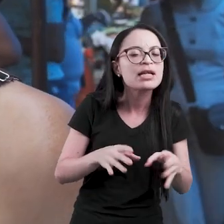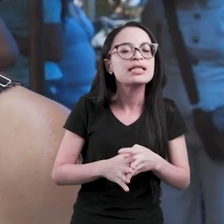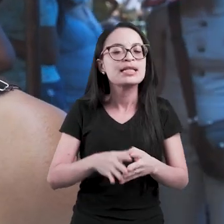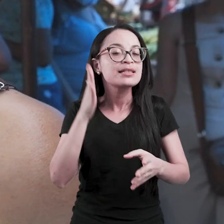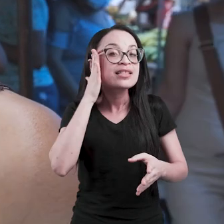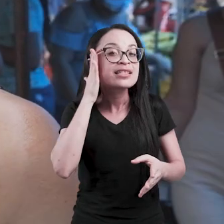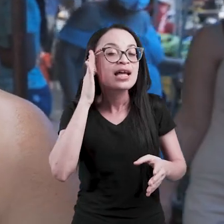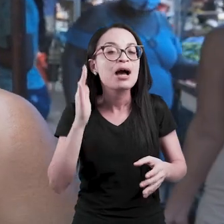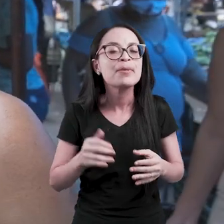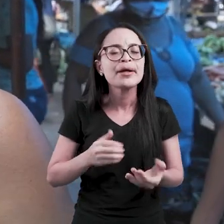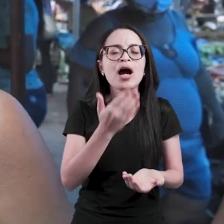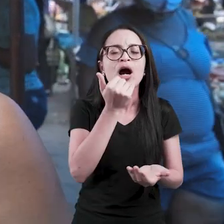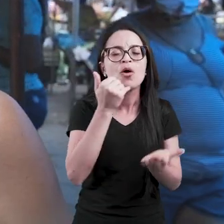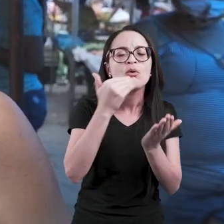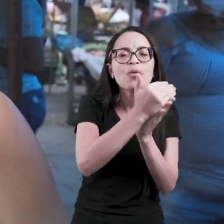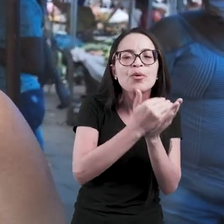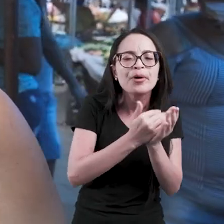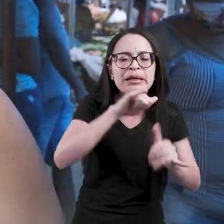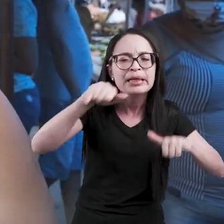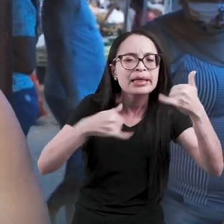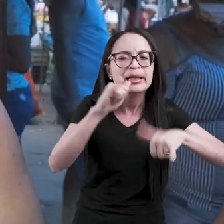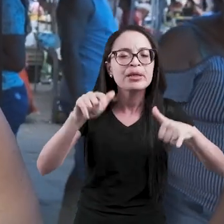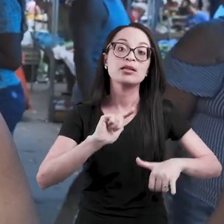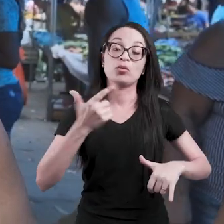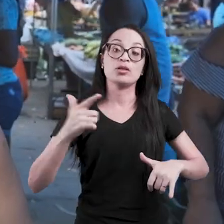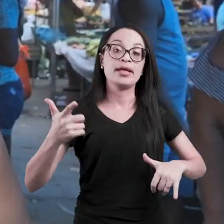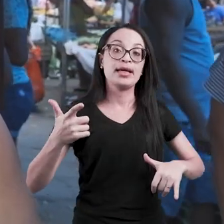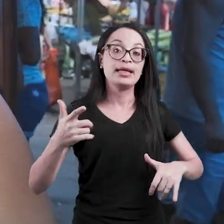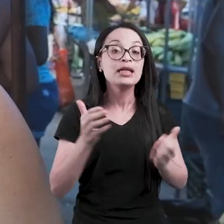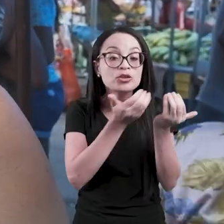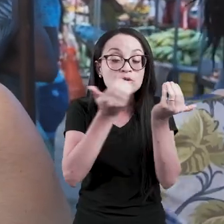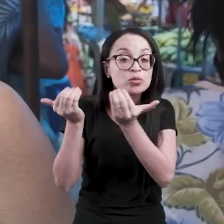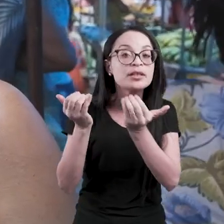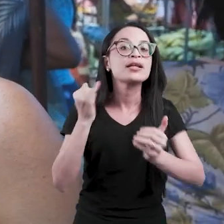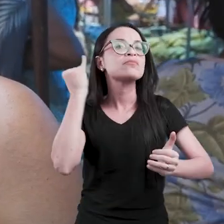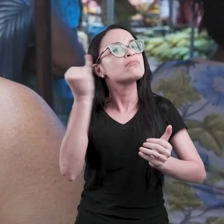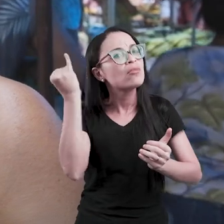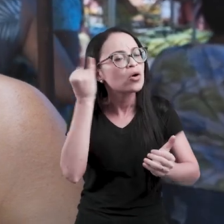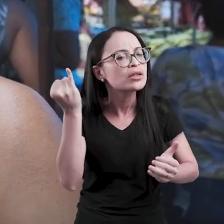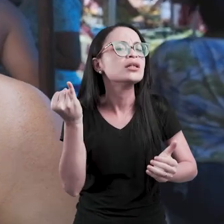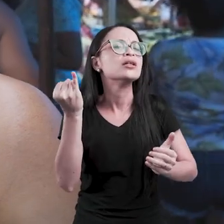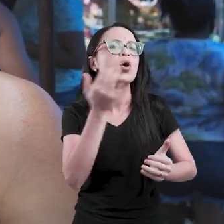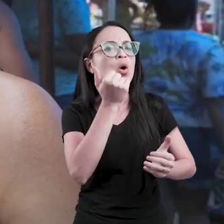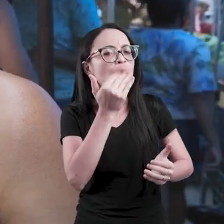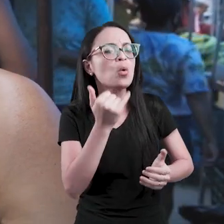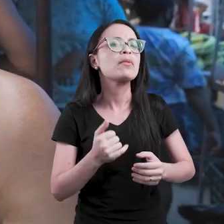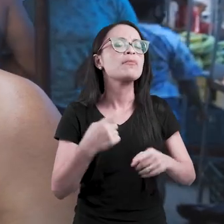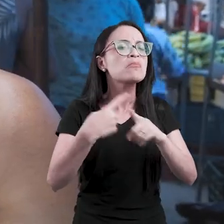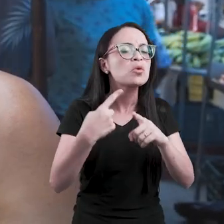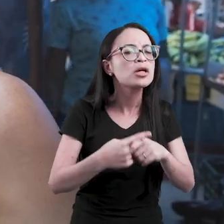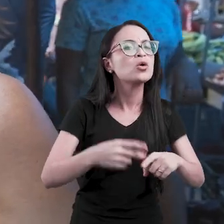foi usado nenhuma química na produção. E quanto à questão do milho, é muito importante a gente inserir ele na nossa alimentação,